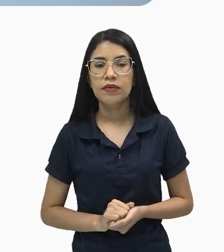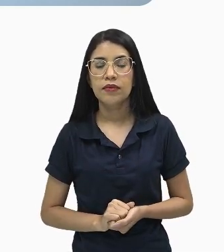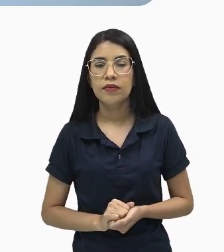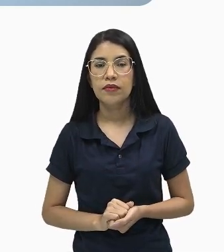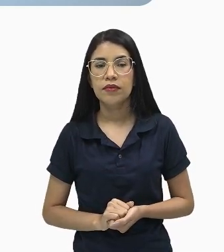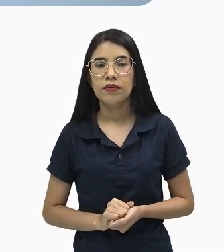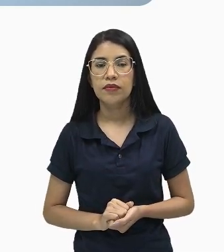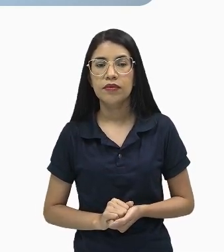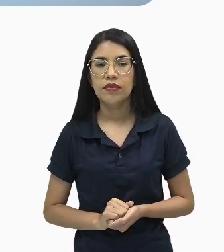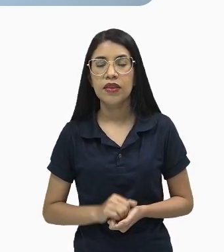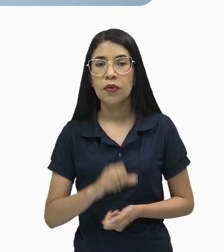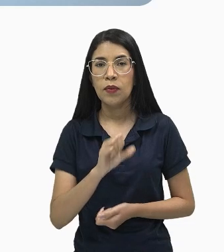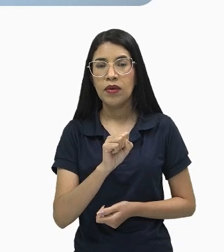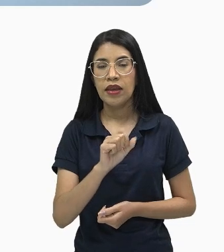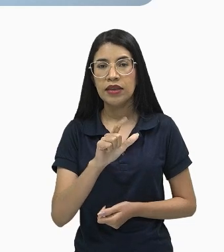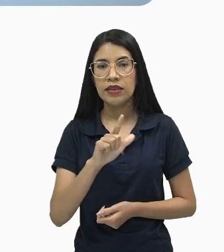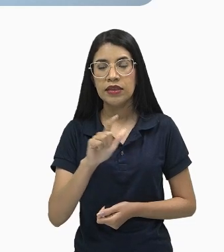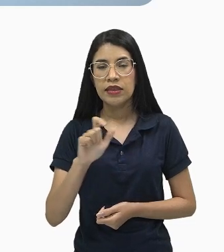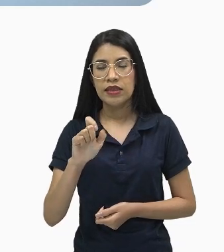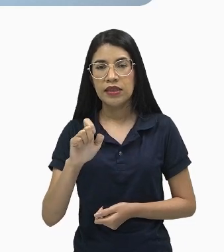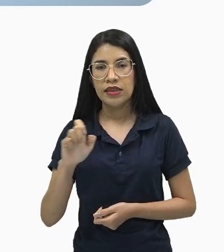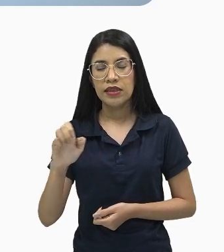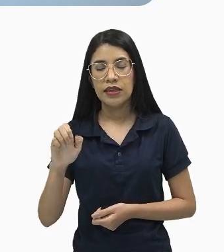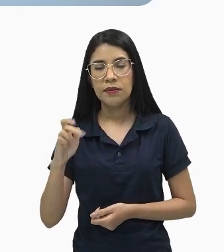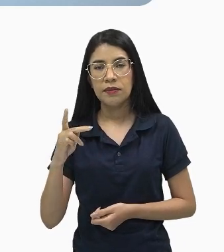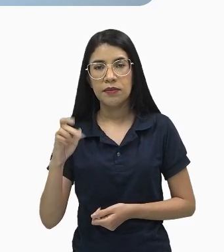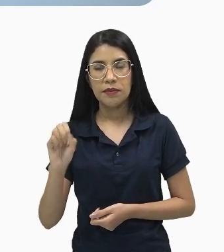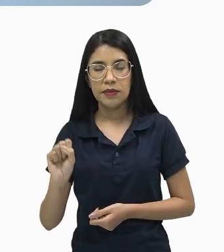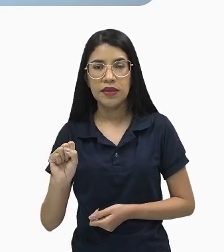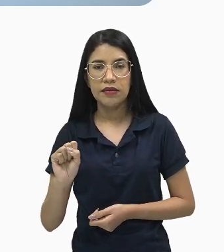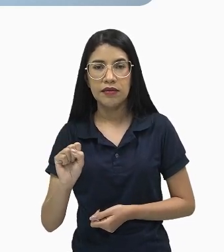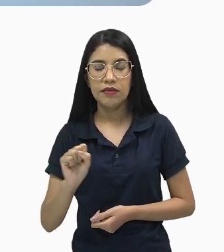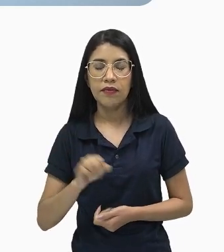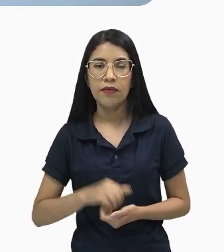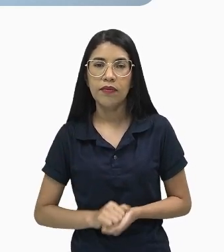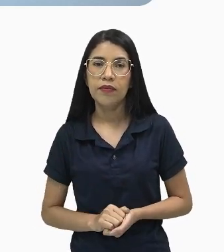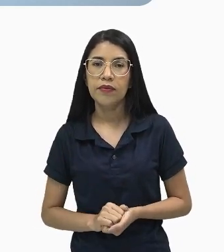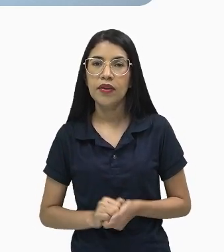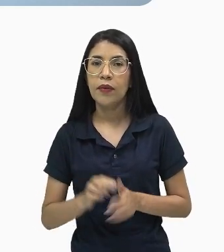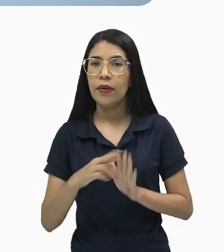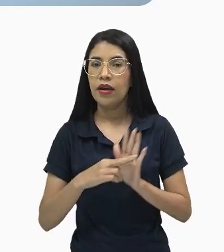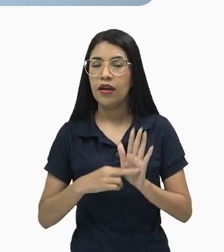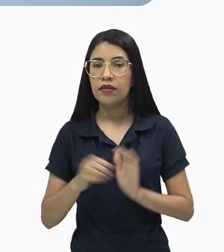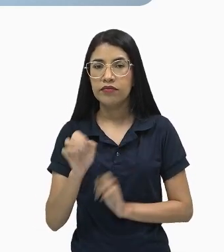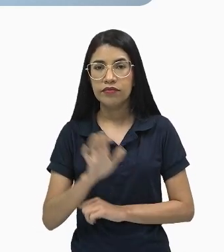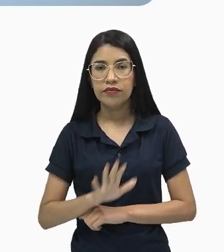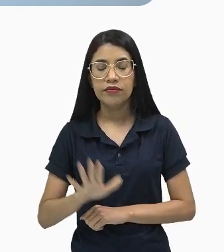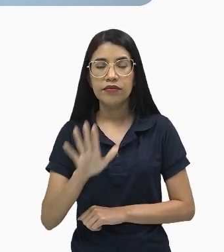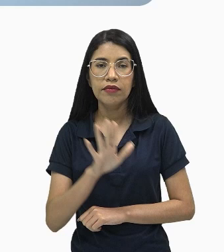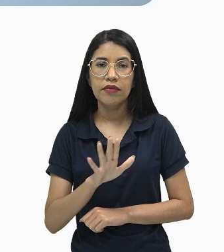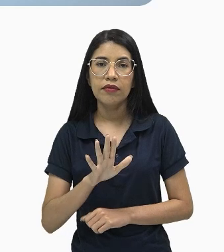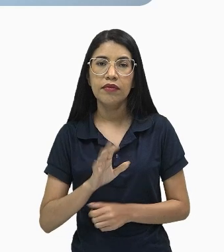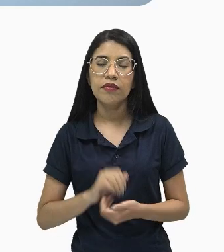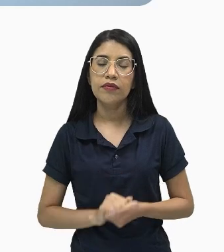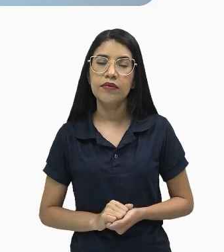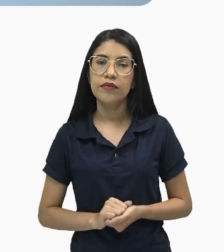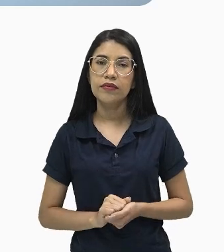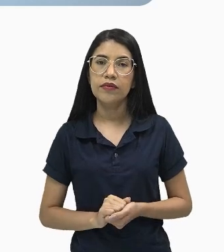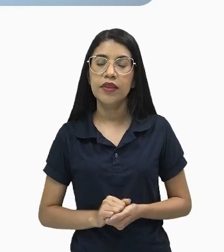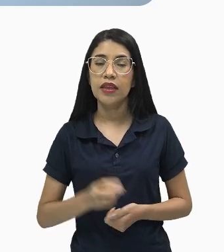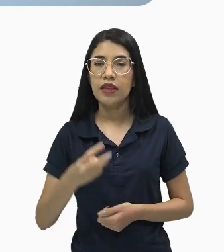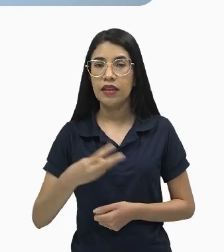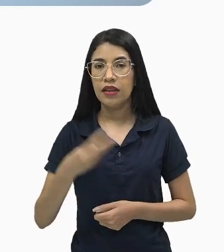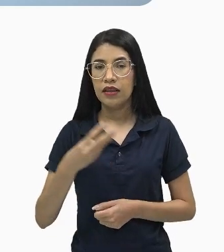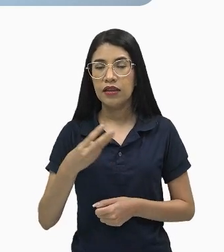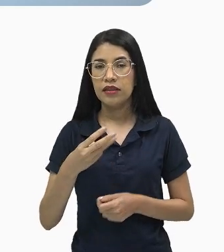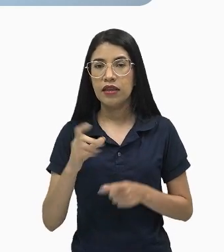she sleeps, and it sleeps. Tá? Então, essa é a regra geral na forma afirmativa da terceira pessoa